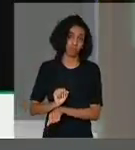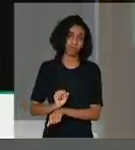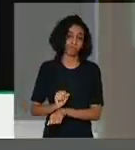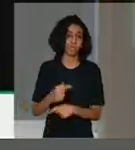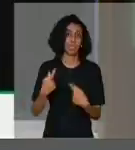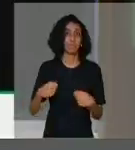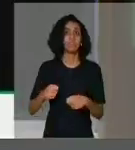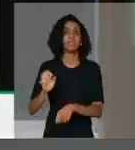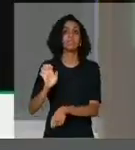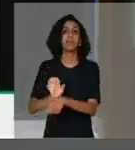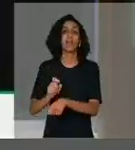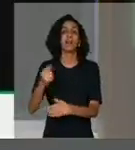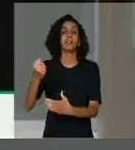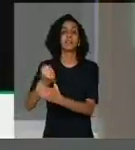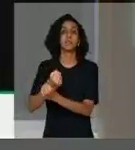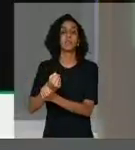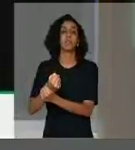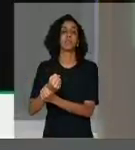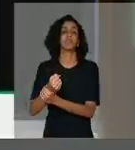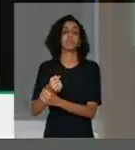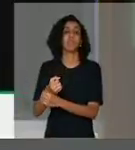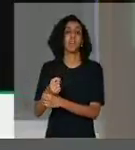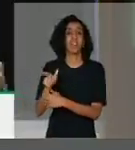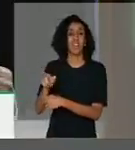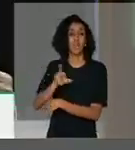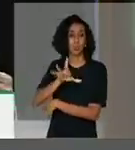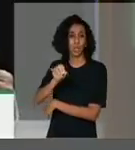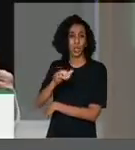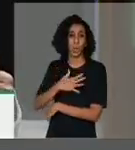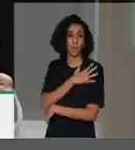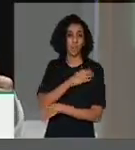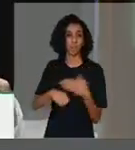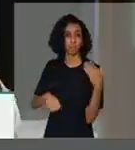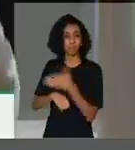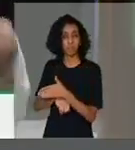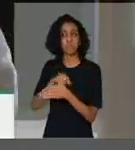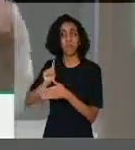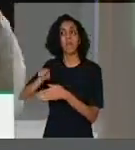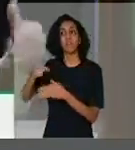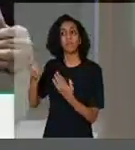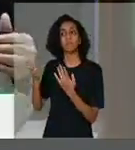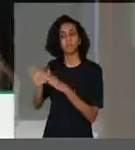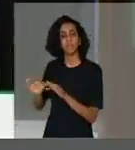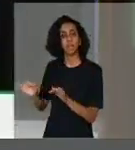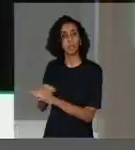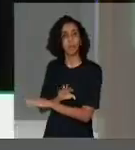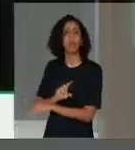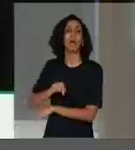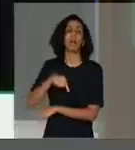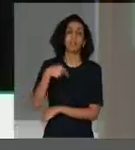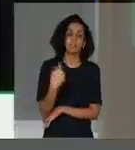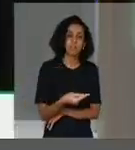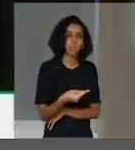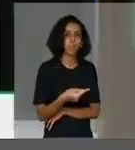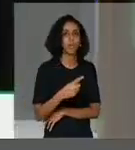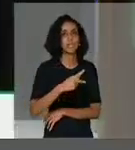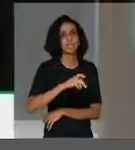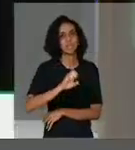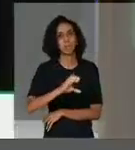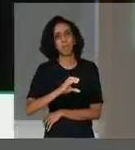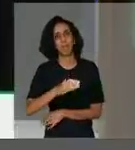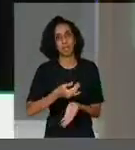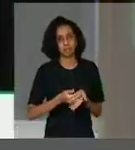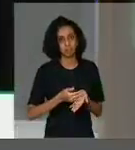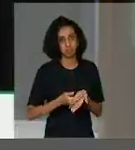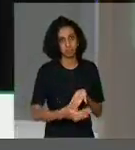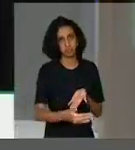de segurança pública no Rio de Janeiro, que é exatamente para que as populações a serem ouvidas,